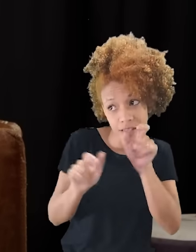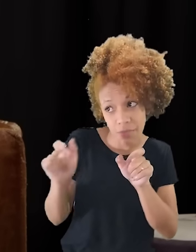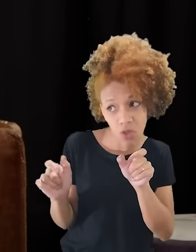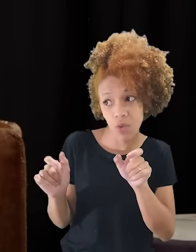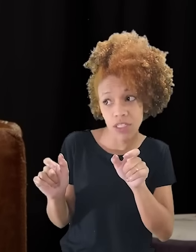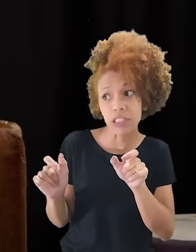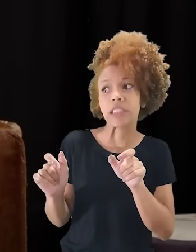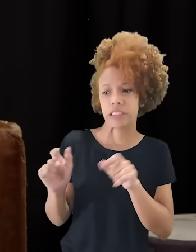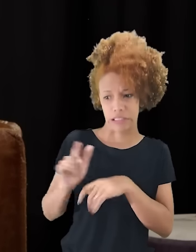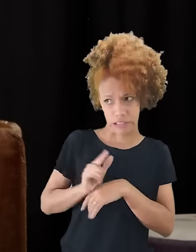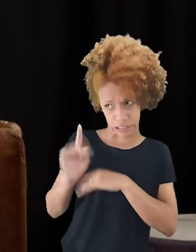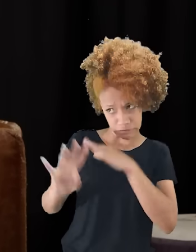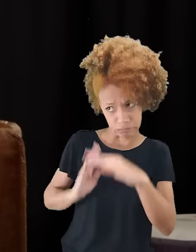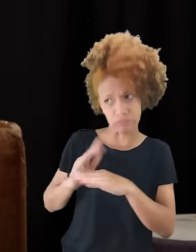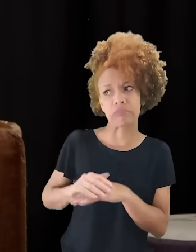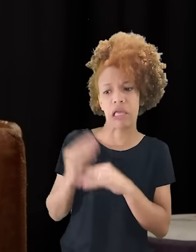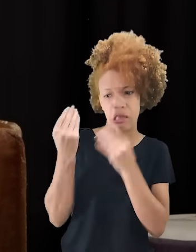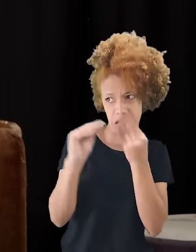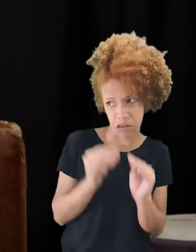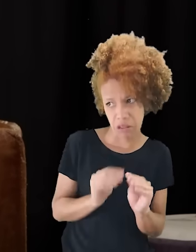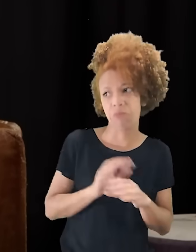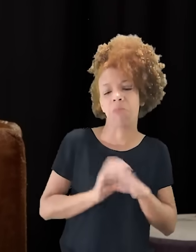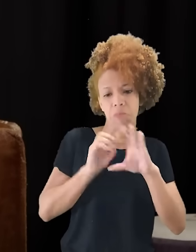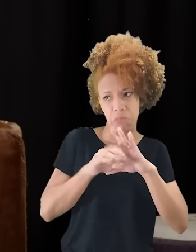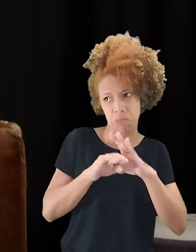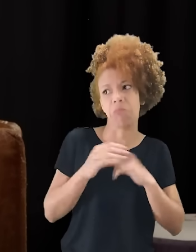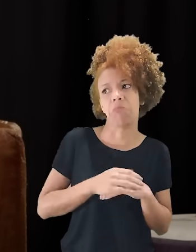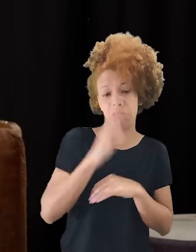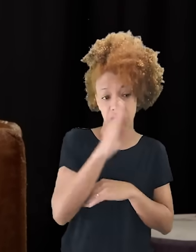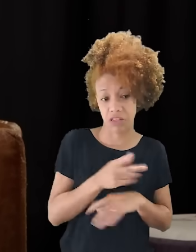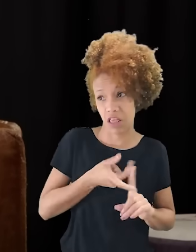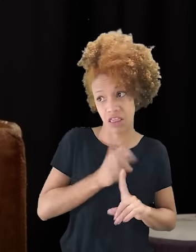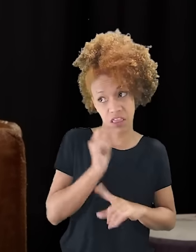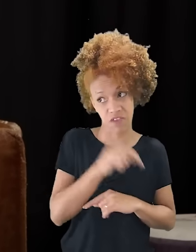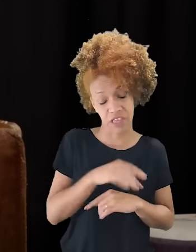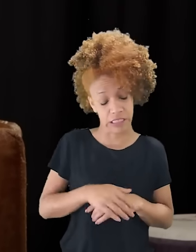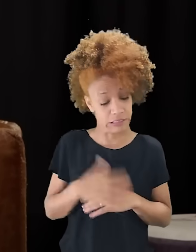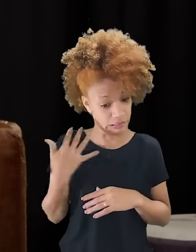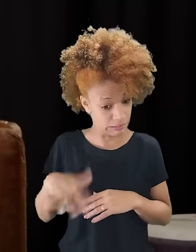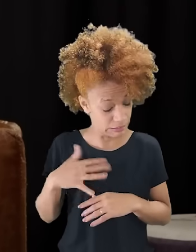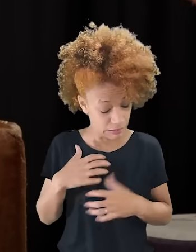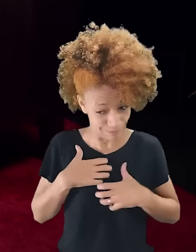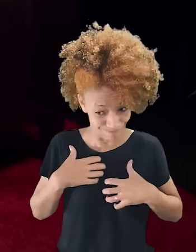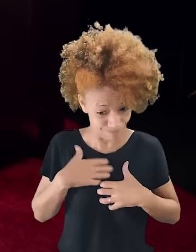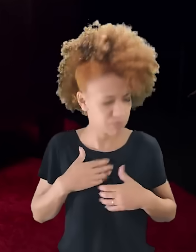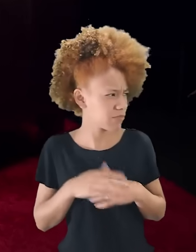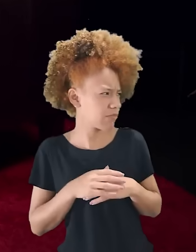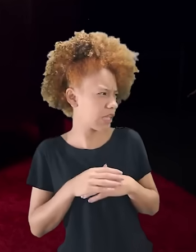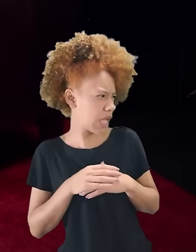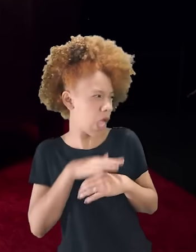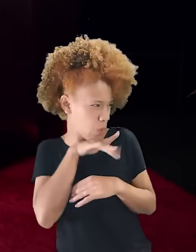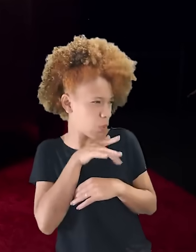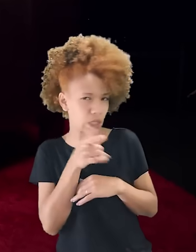colocam sofre e é gringo hein eles estão colocando muitas blogueiras brasileiras sofrem Hater assim terrível terrível isso é mal visto fora do